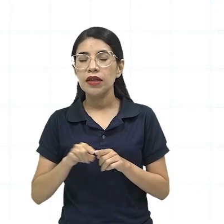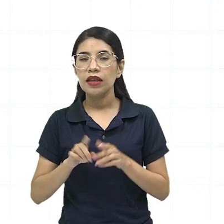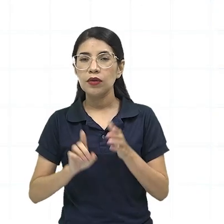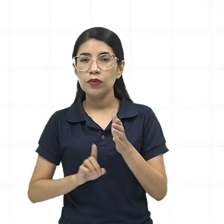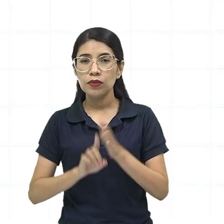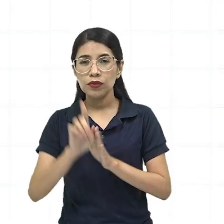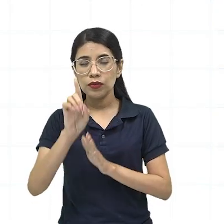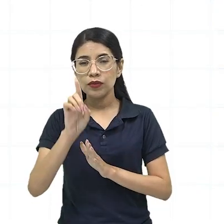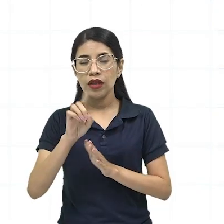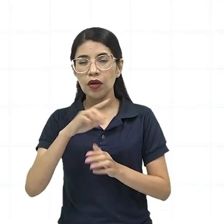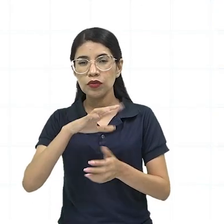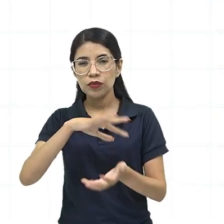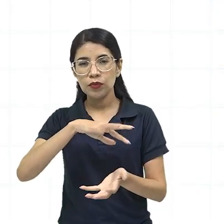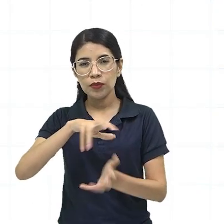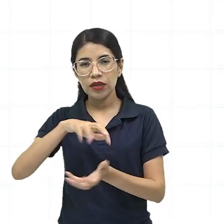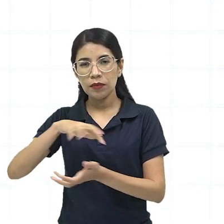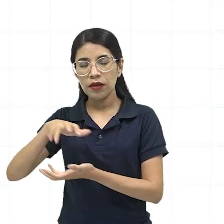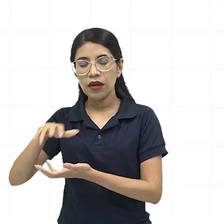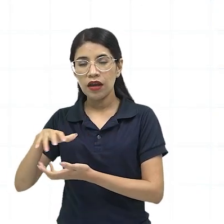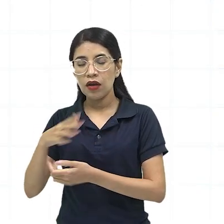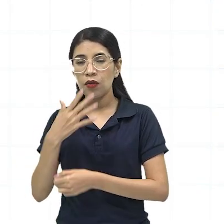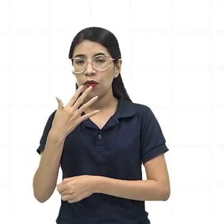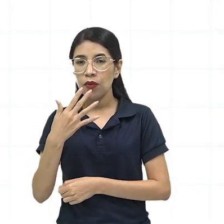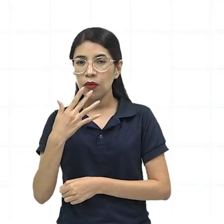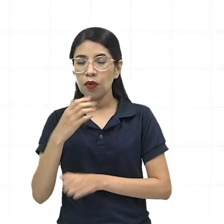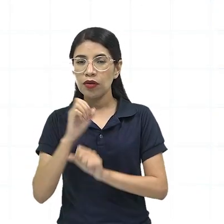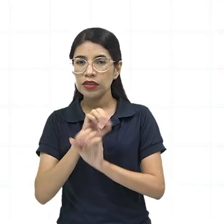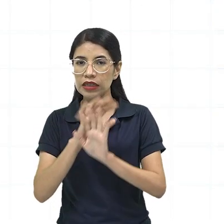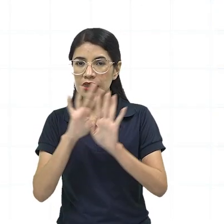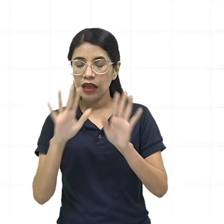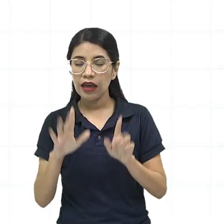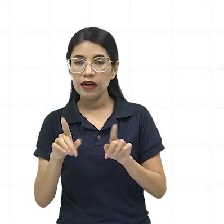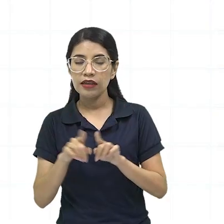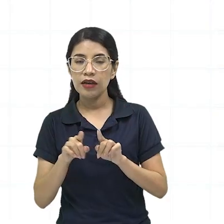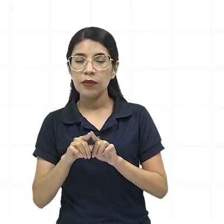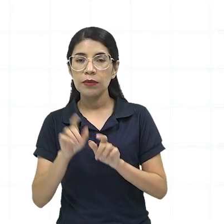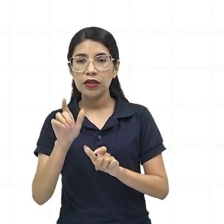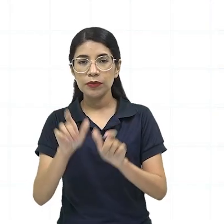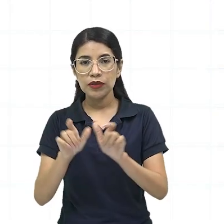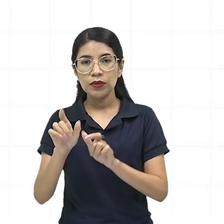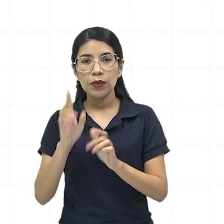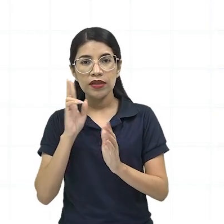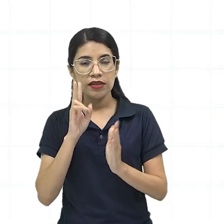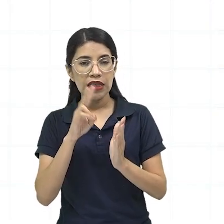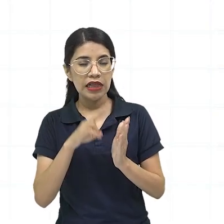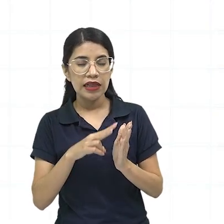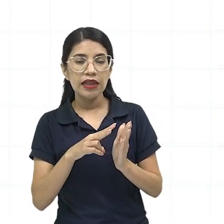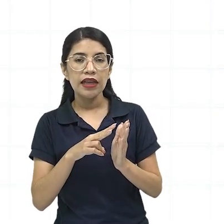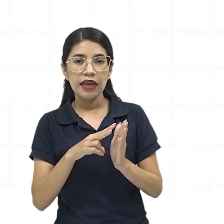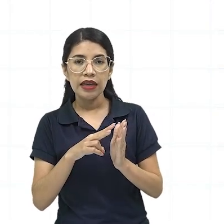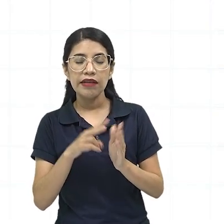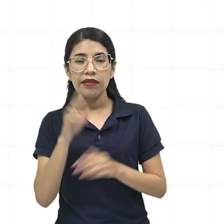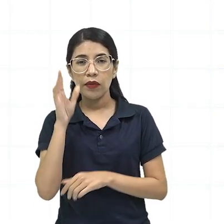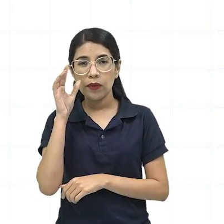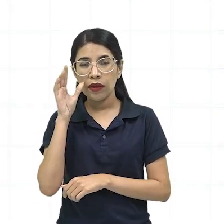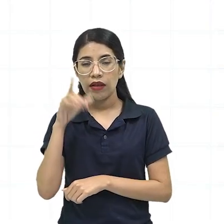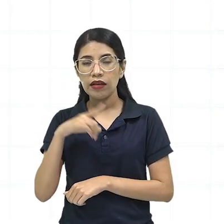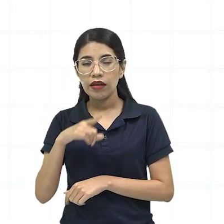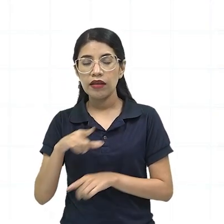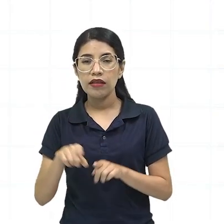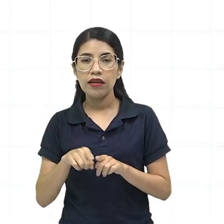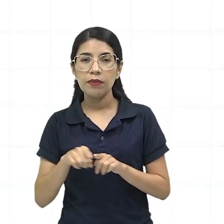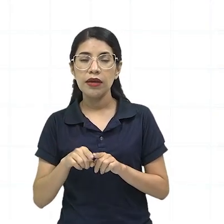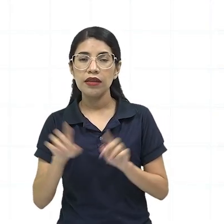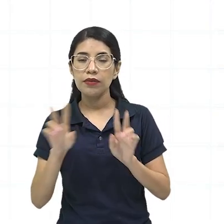planetas, tudo com cores atrativas para o público. E uma chamada, né? Nós temos